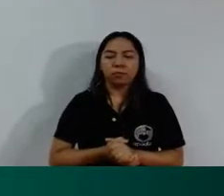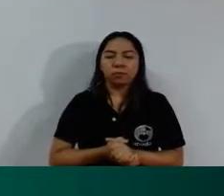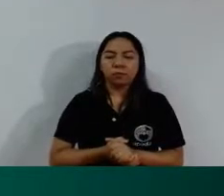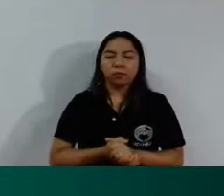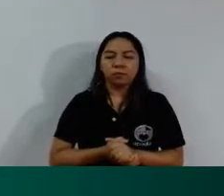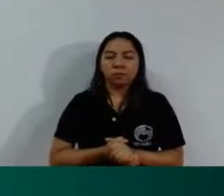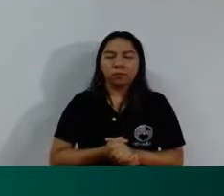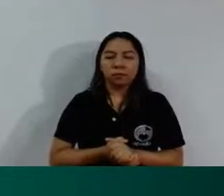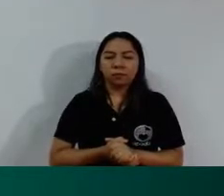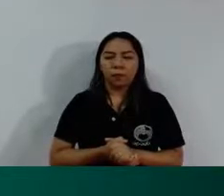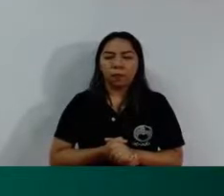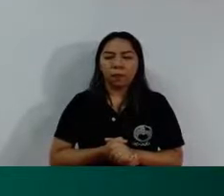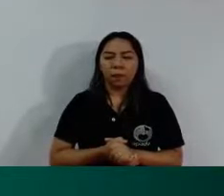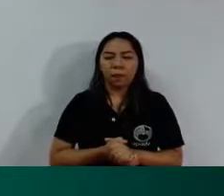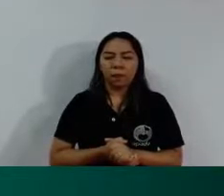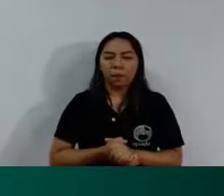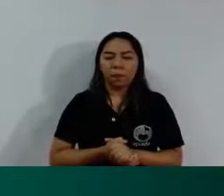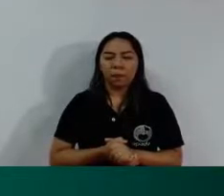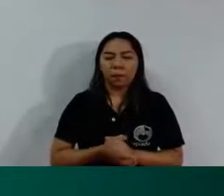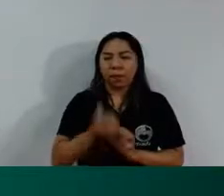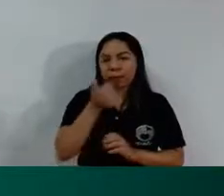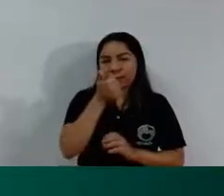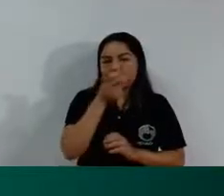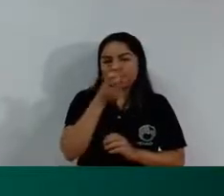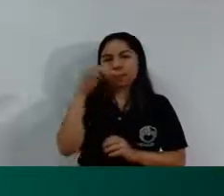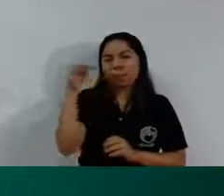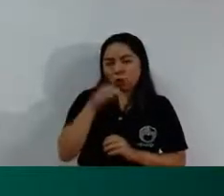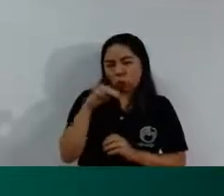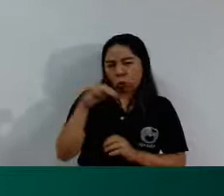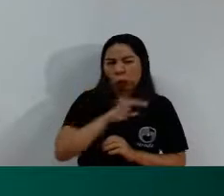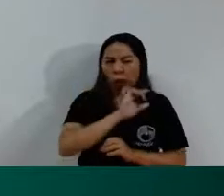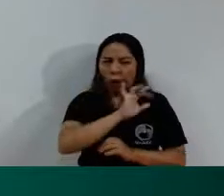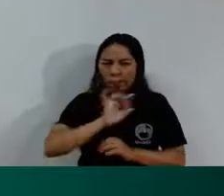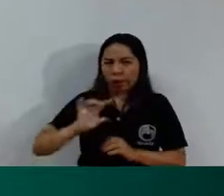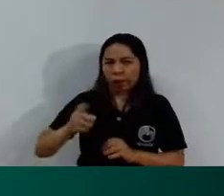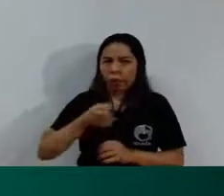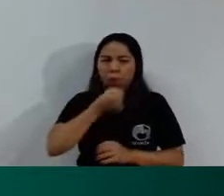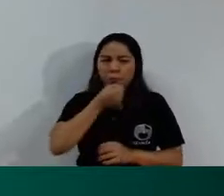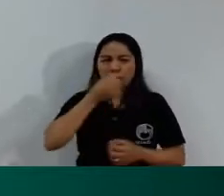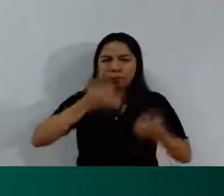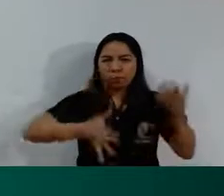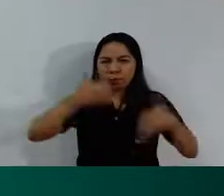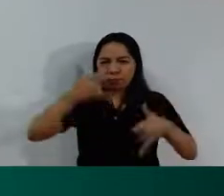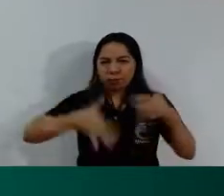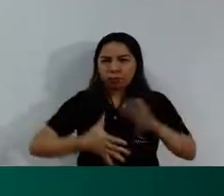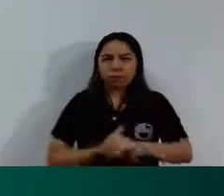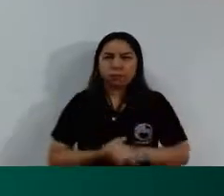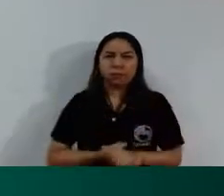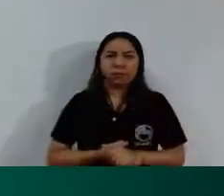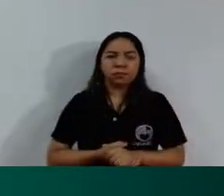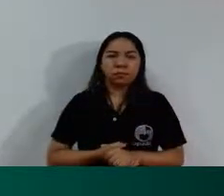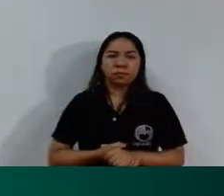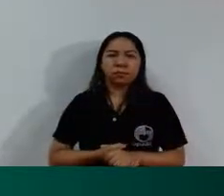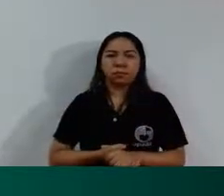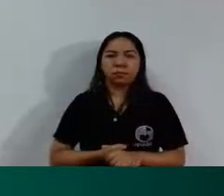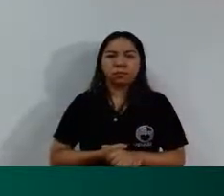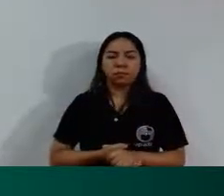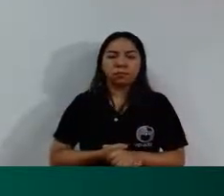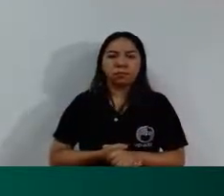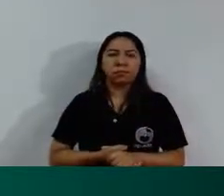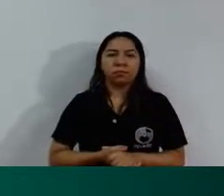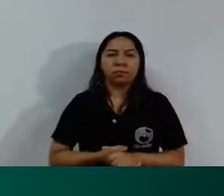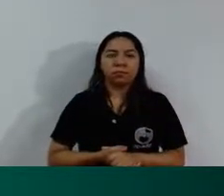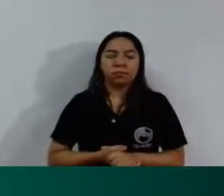fala para cada é eu não estou nem nem meu